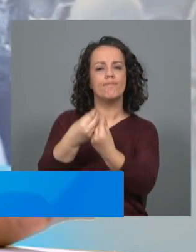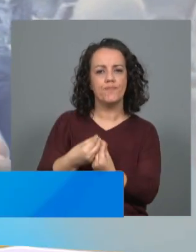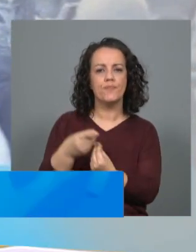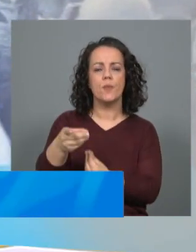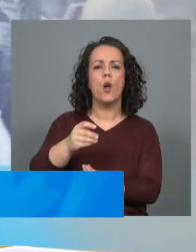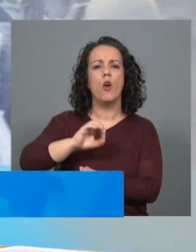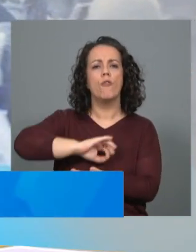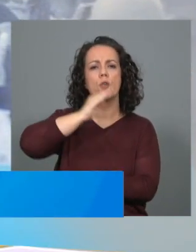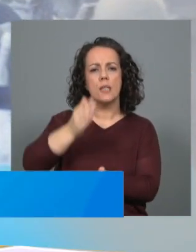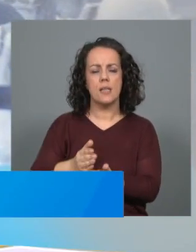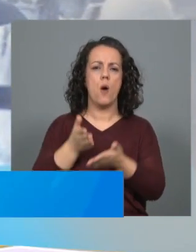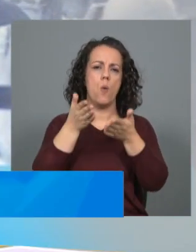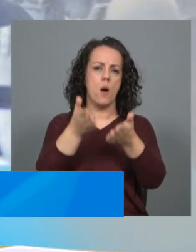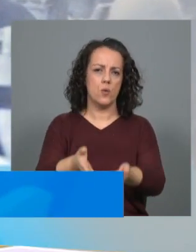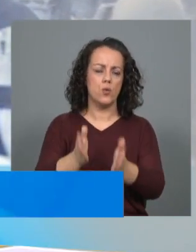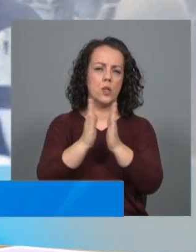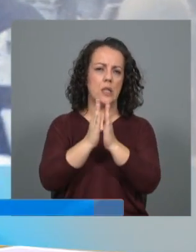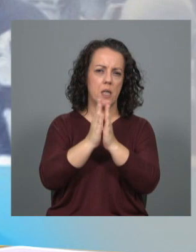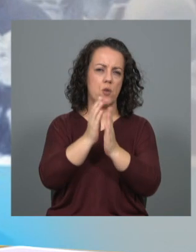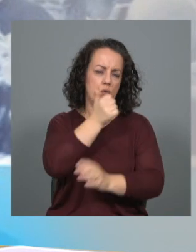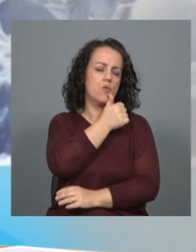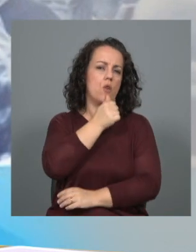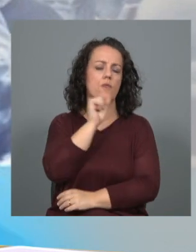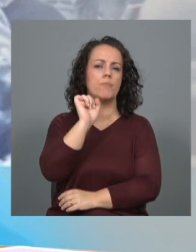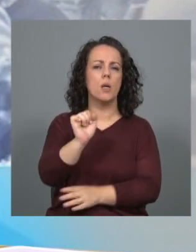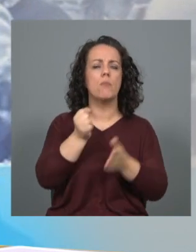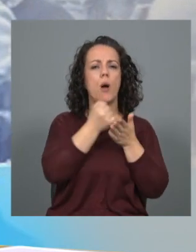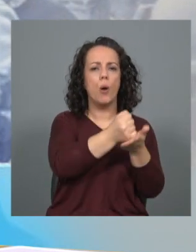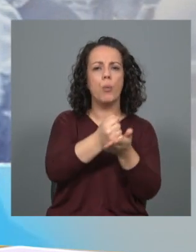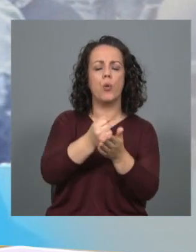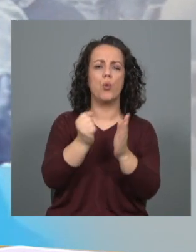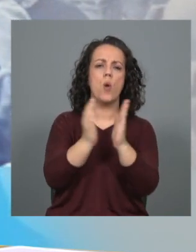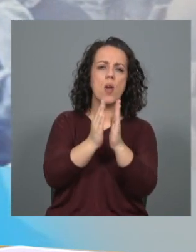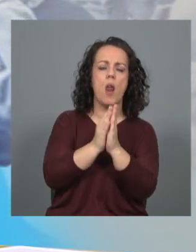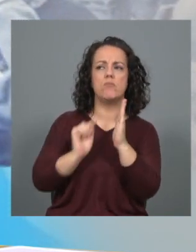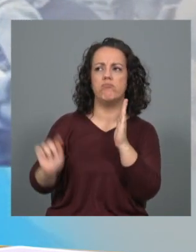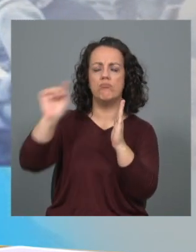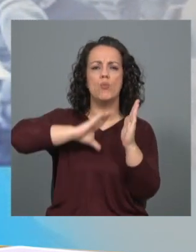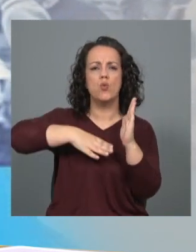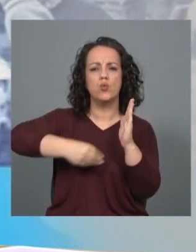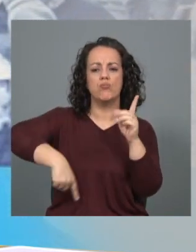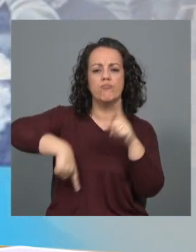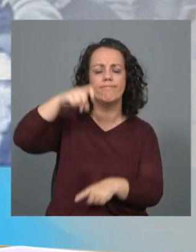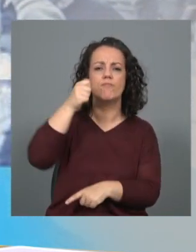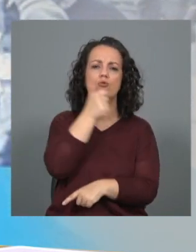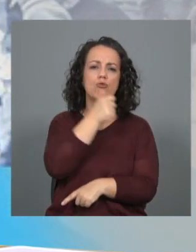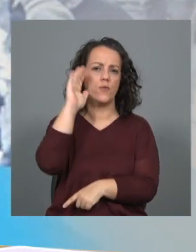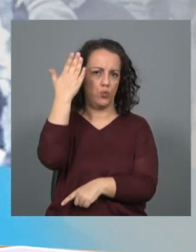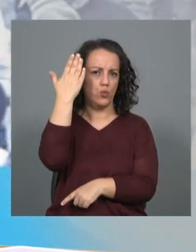que sofre os cristãos perseguidos no mundo e as regiões onde a Igreja enfrenta maiores